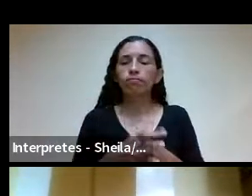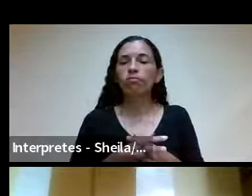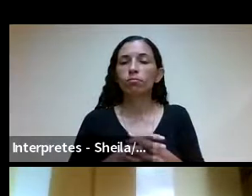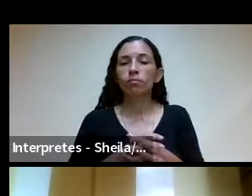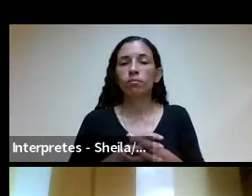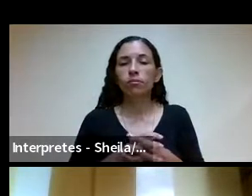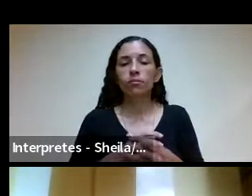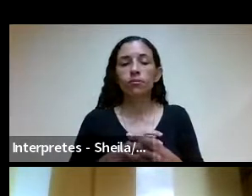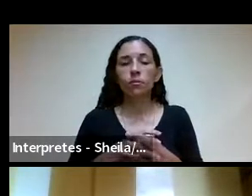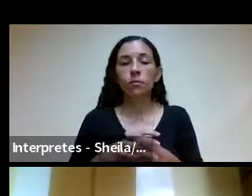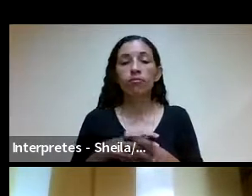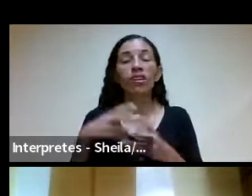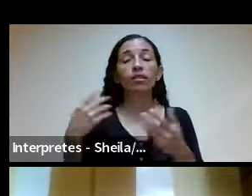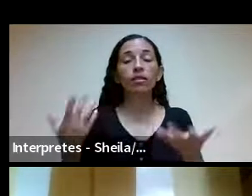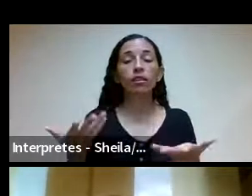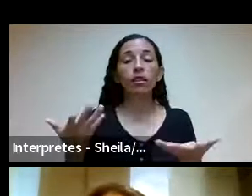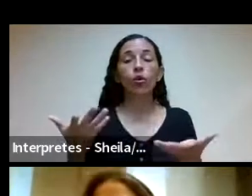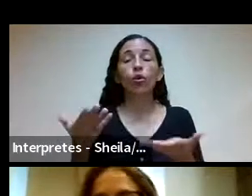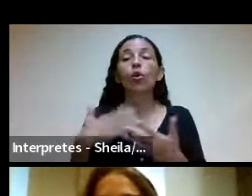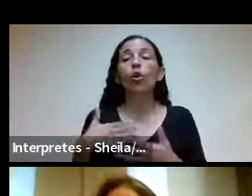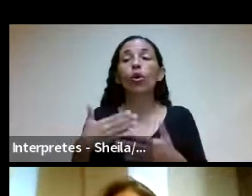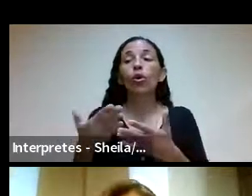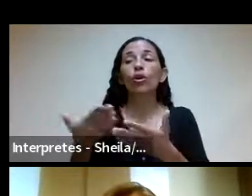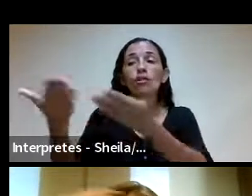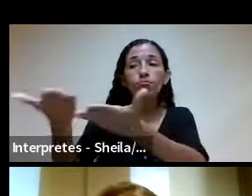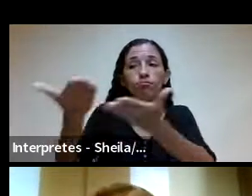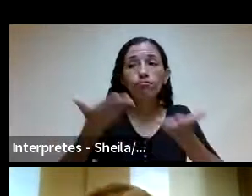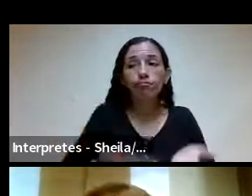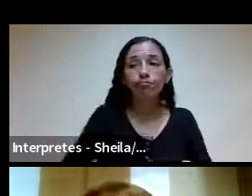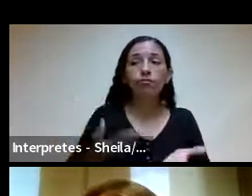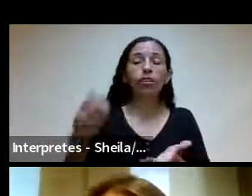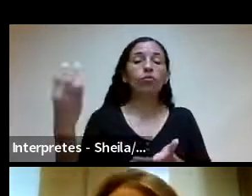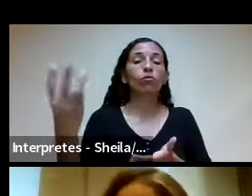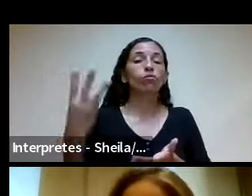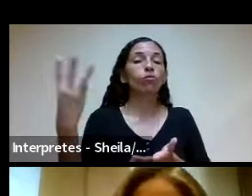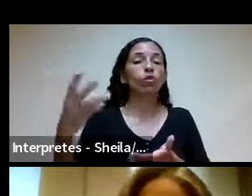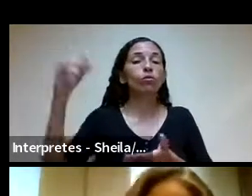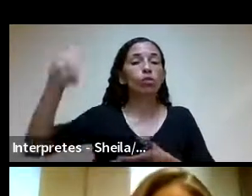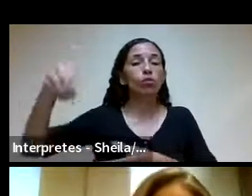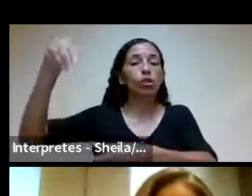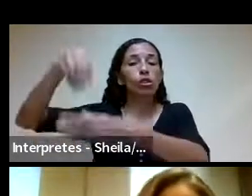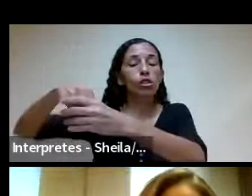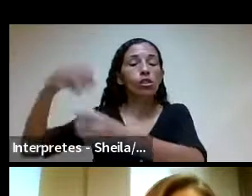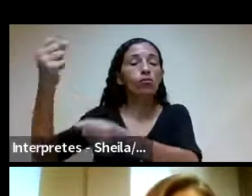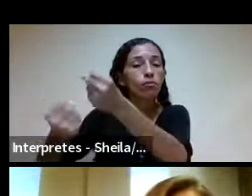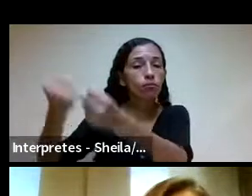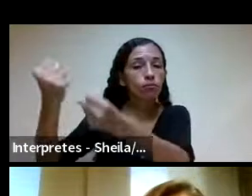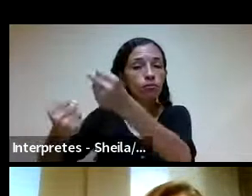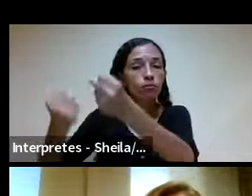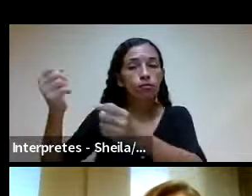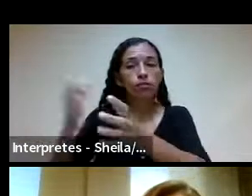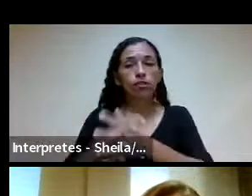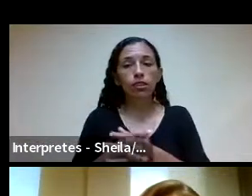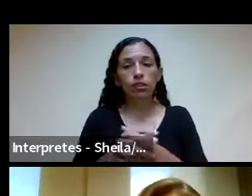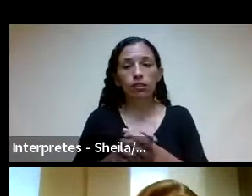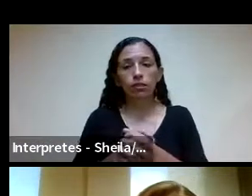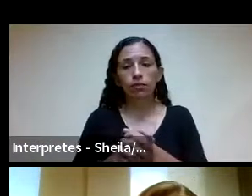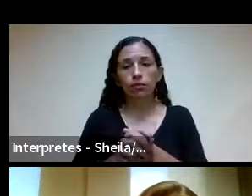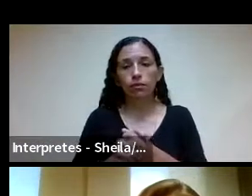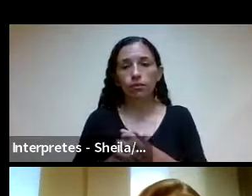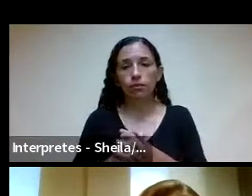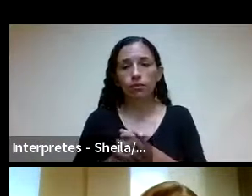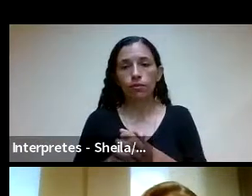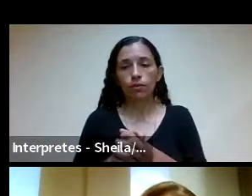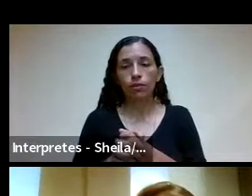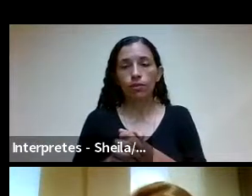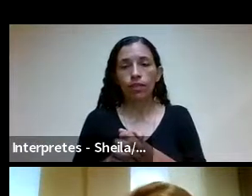as pessoas que estavam dentro do veículo, que teriam recebido o dinheiro indevidamente, e a defesa também as arrolou